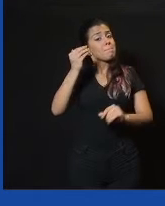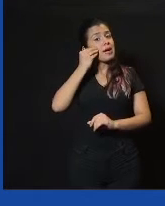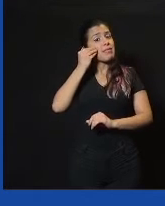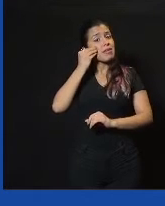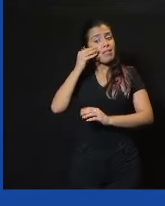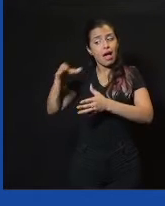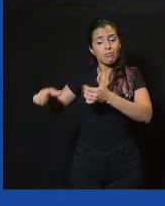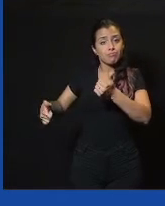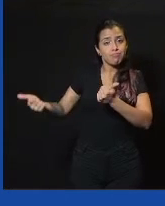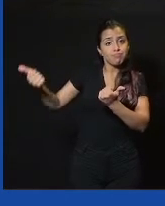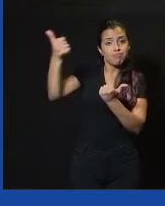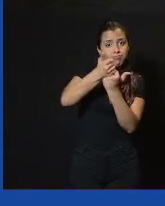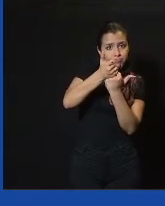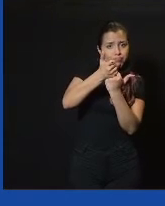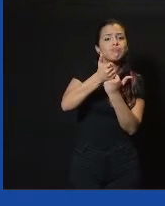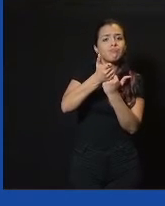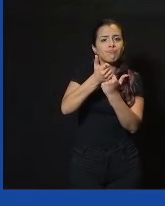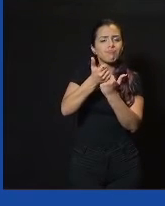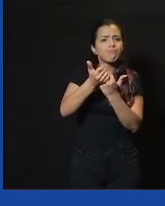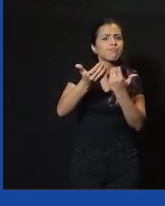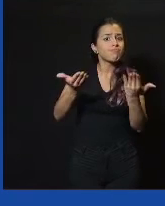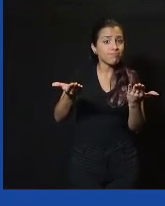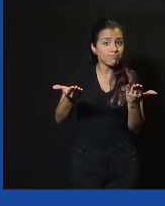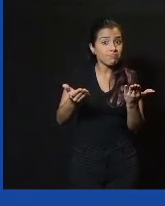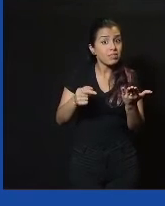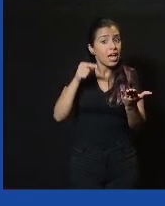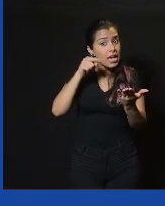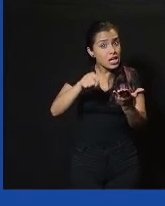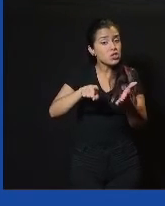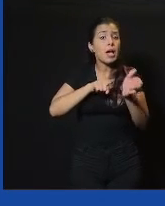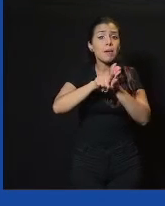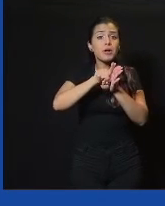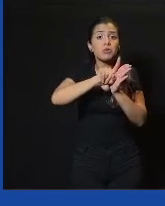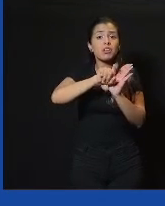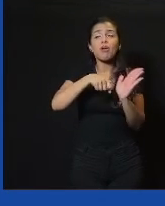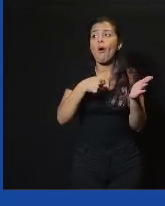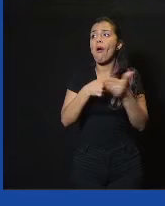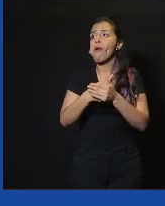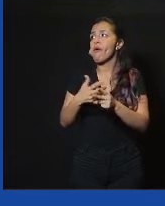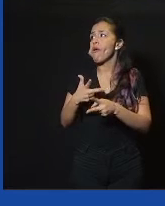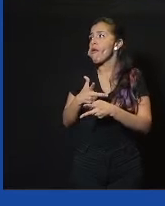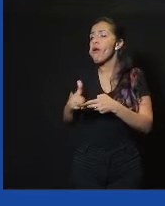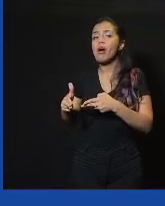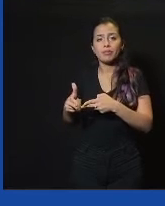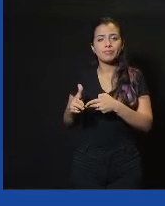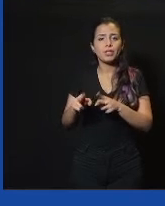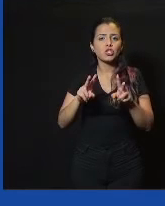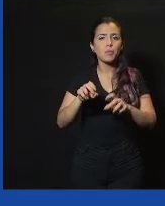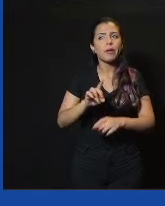periferia? É essa pergunta que tem que ser respondida pelos políticos tradicionais, da esquerda à direita.